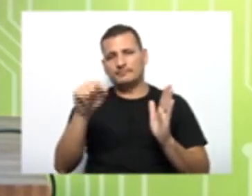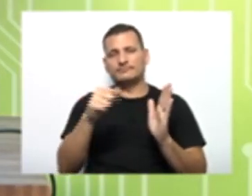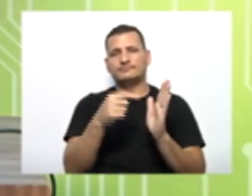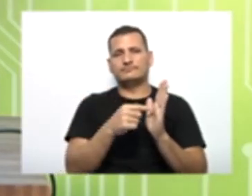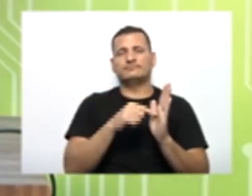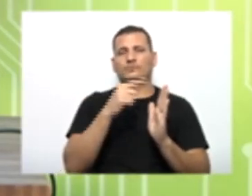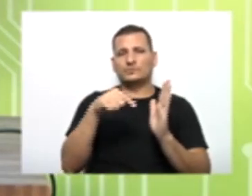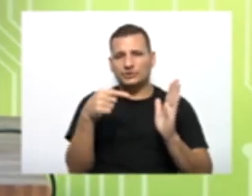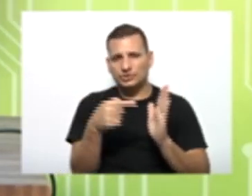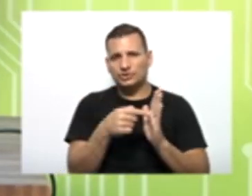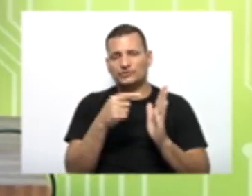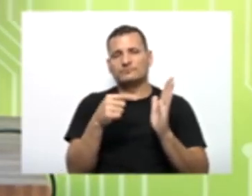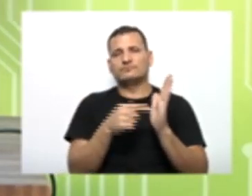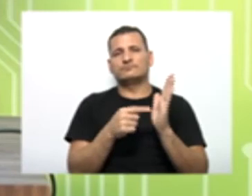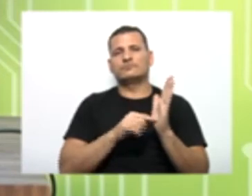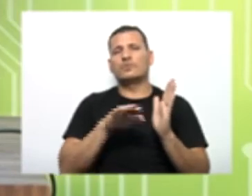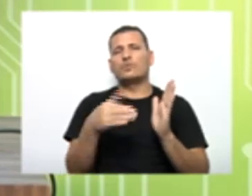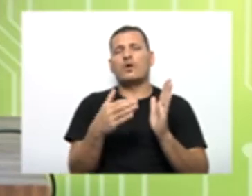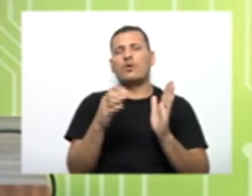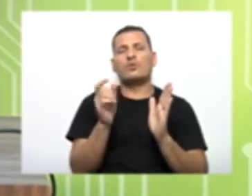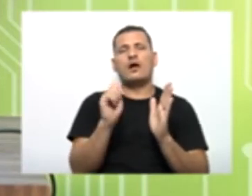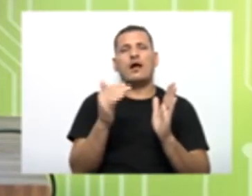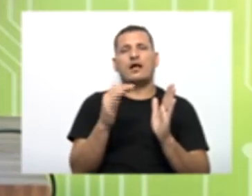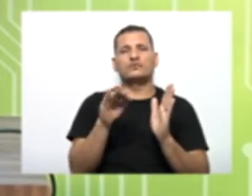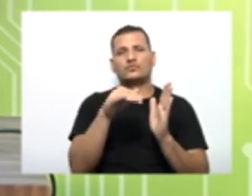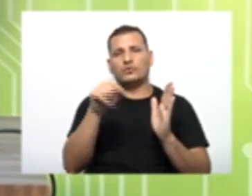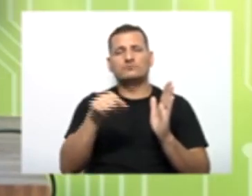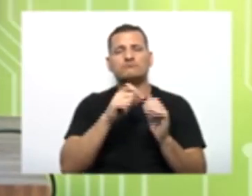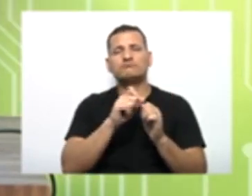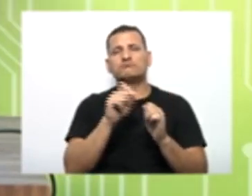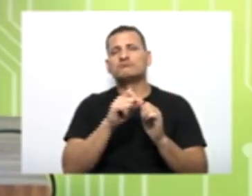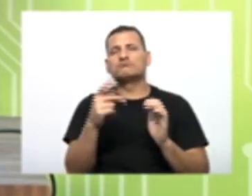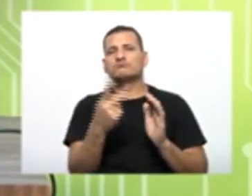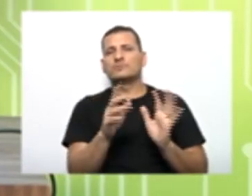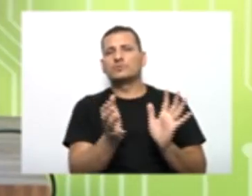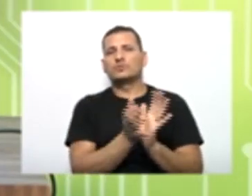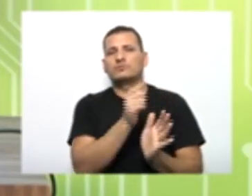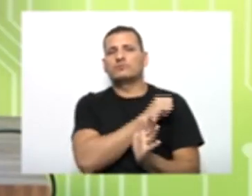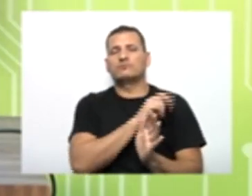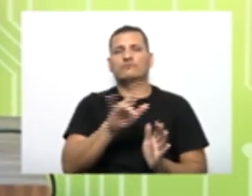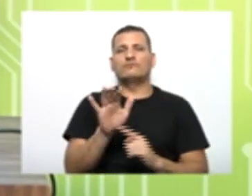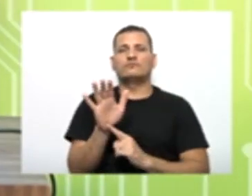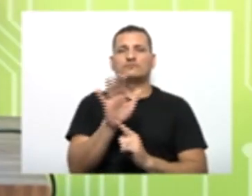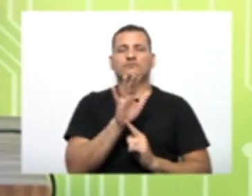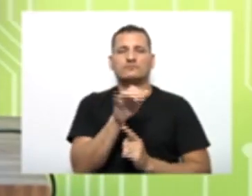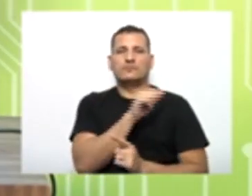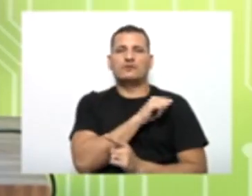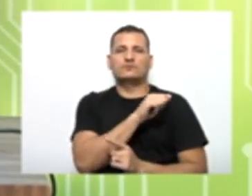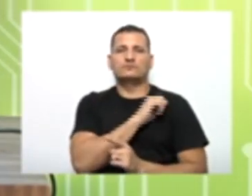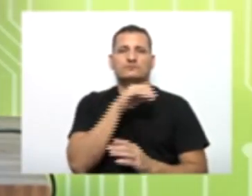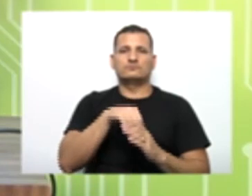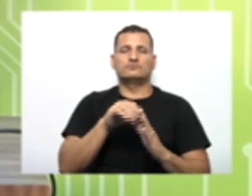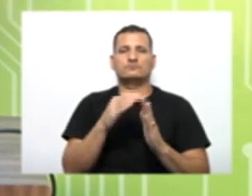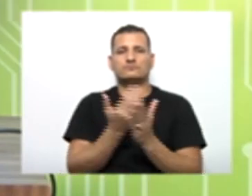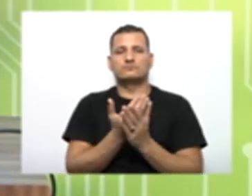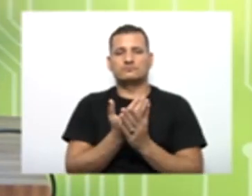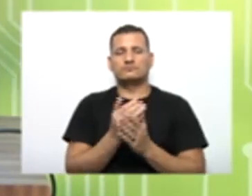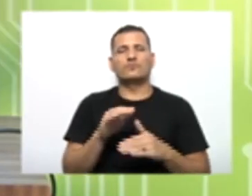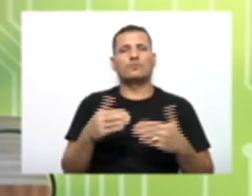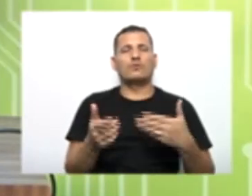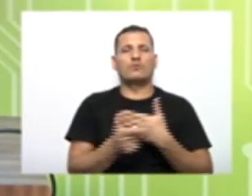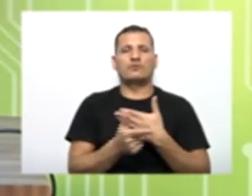problemas, também têm os seus problemas com violações de direitos humanos. E aqui é um ponto muito